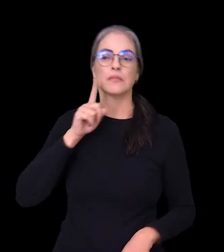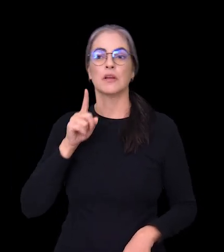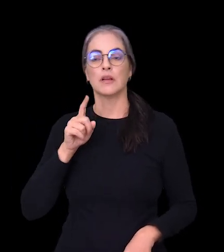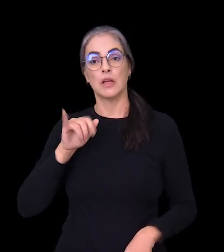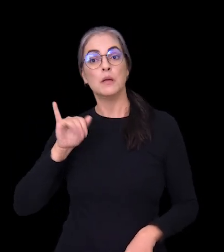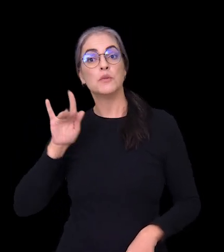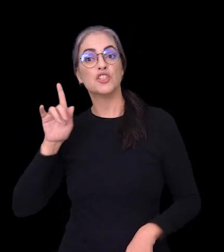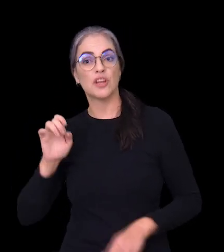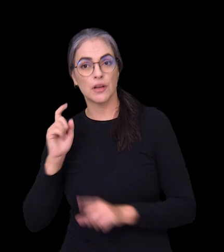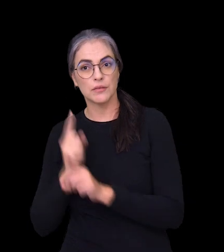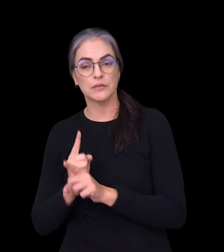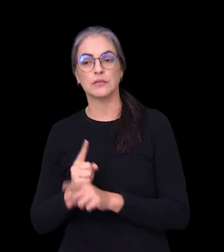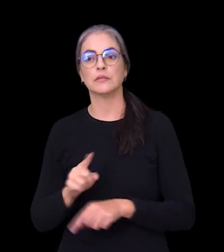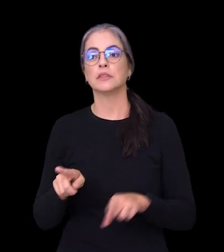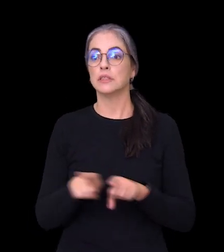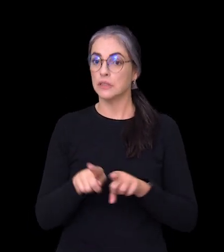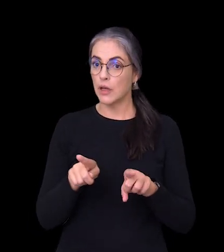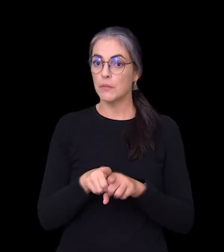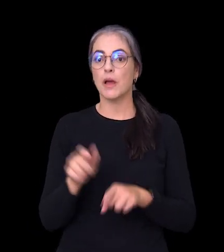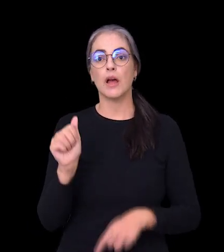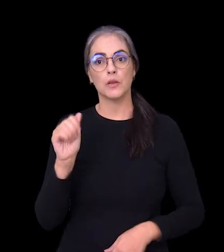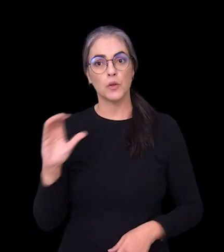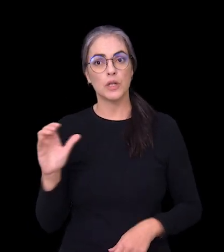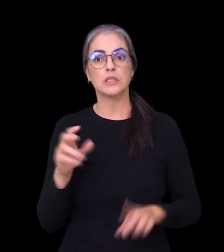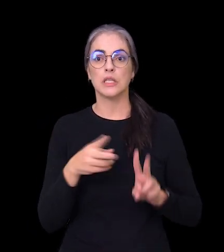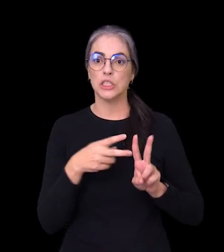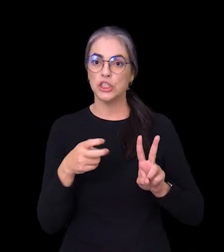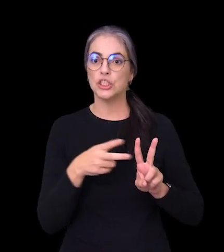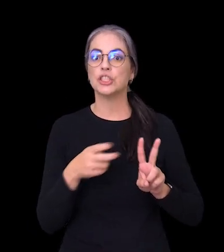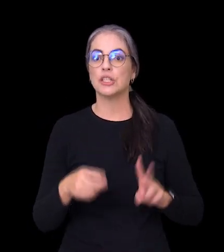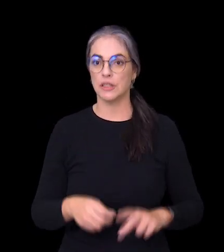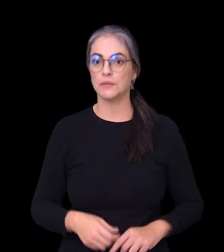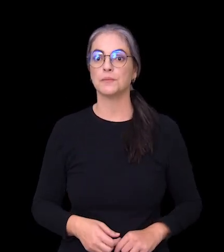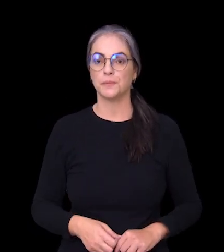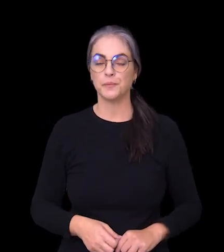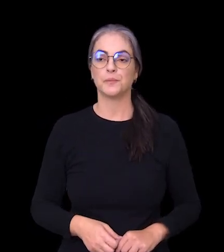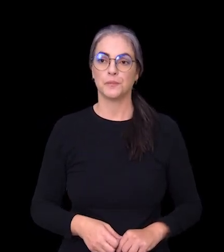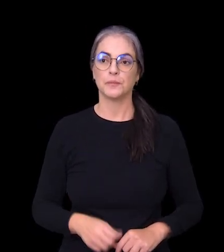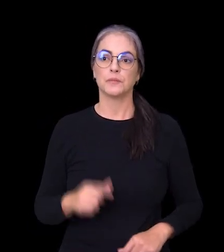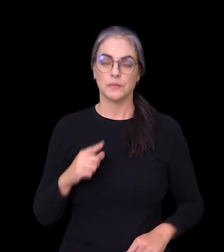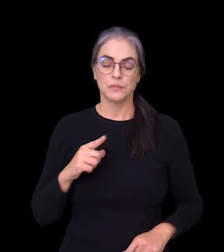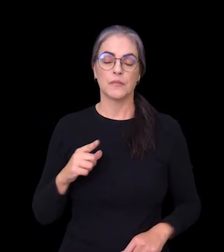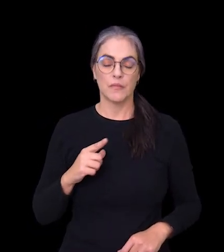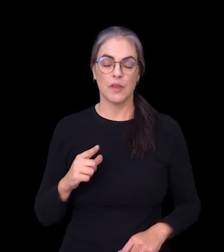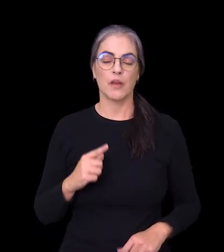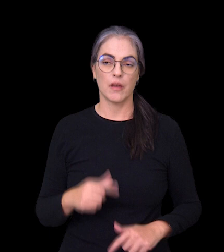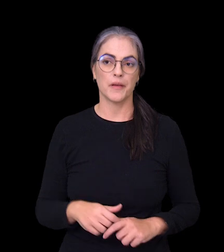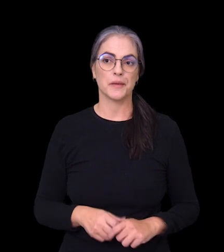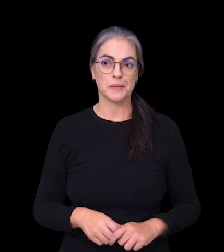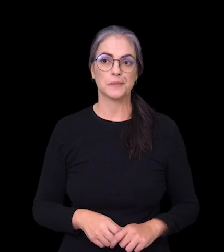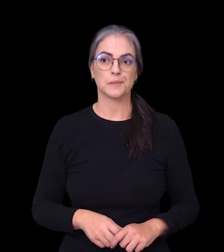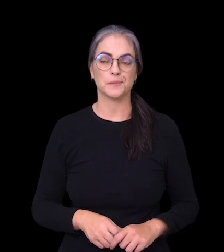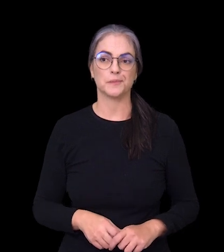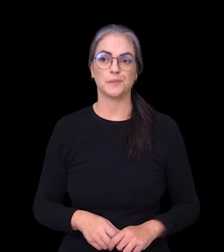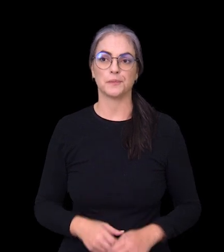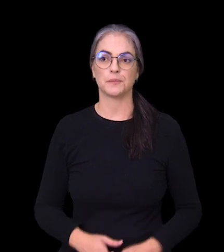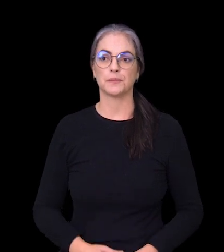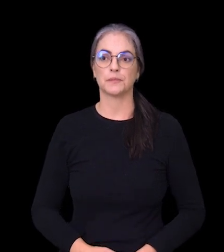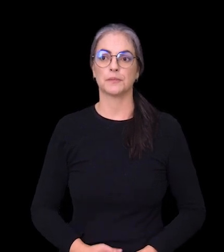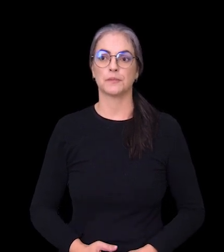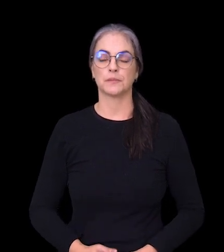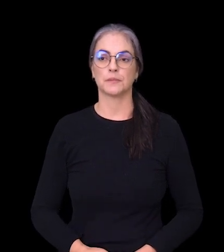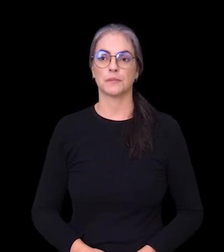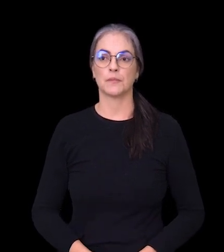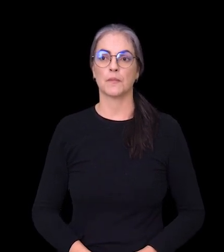IBGE, e adolescentes indígenas também, com bastante, inclusive em todas as categorias